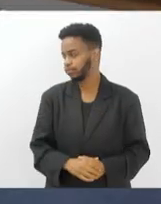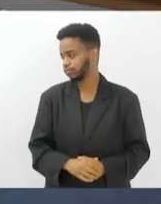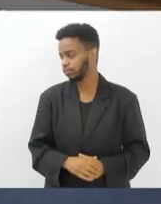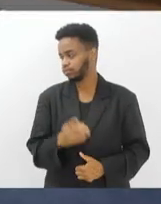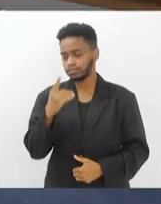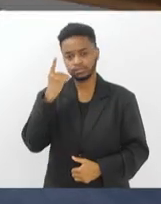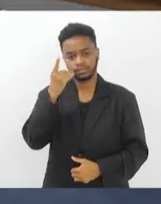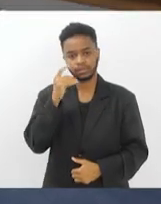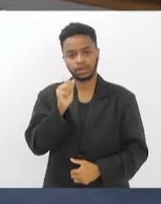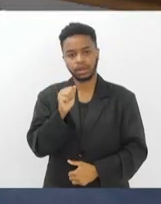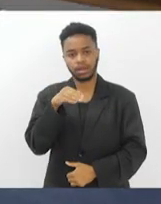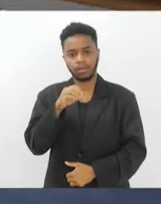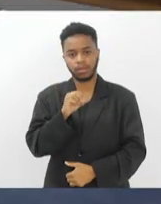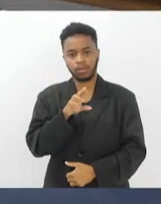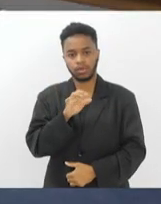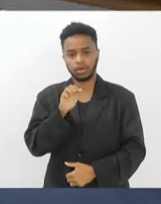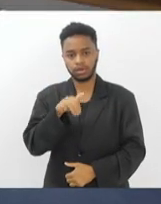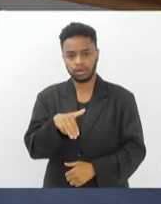deputada Célia.